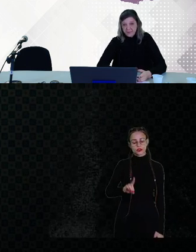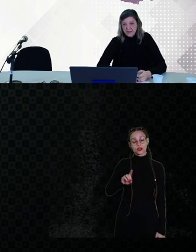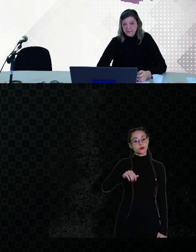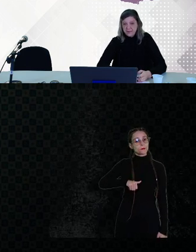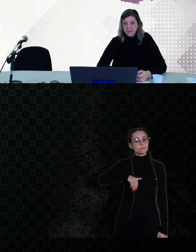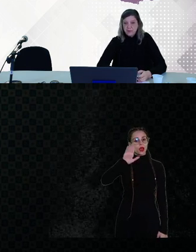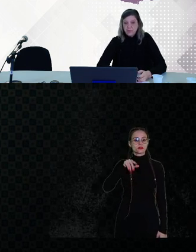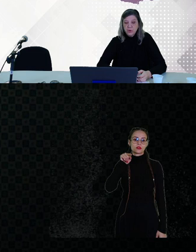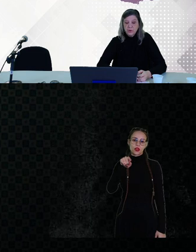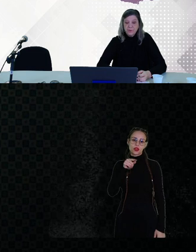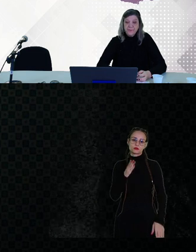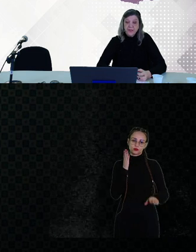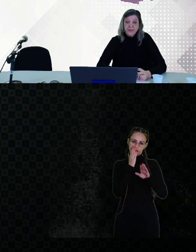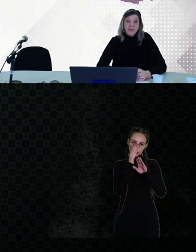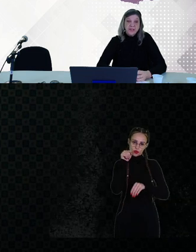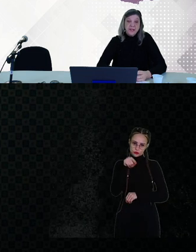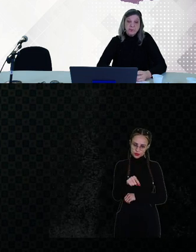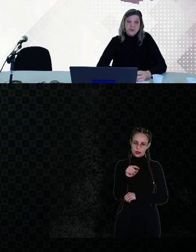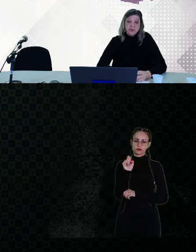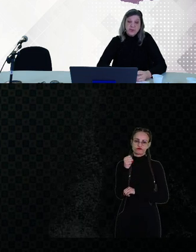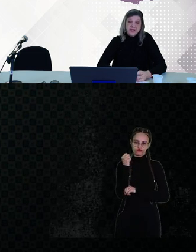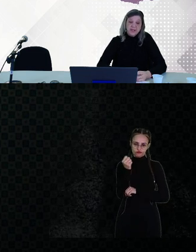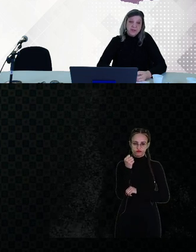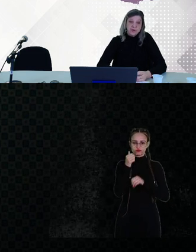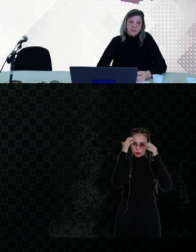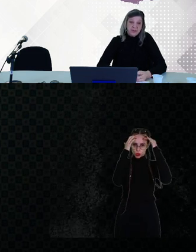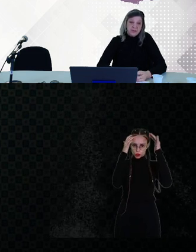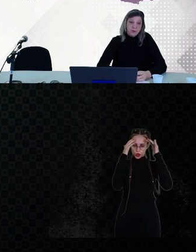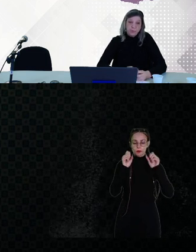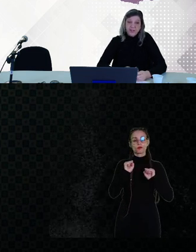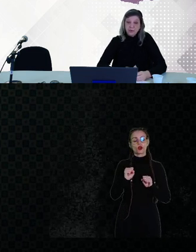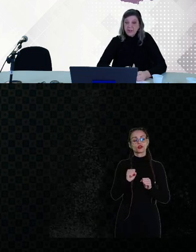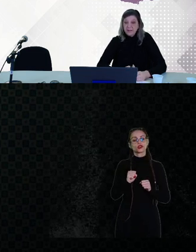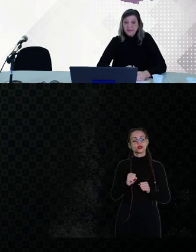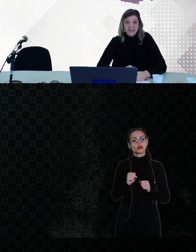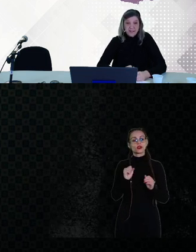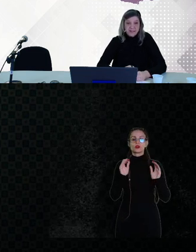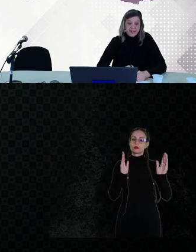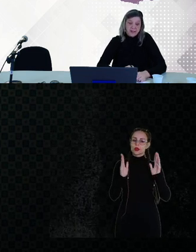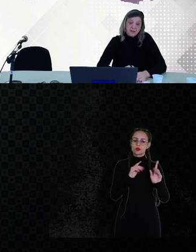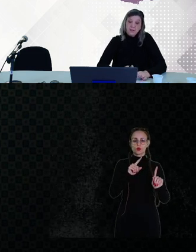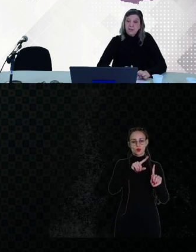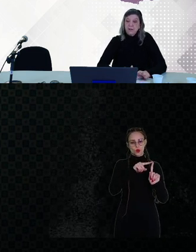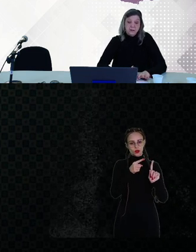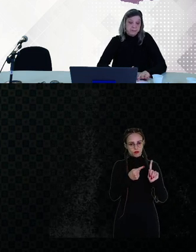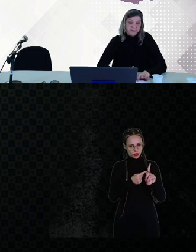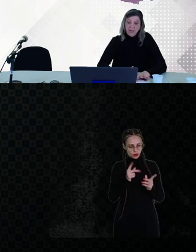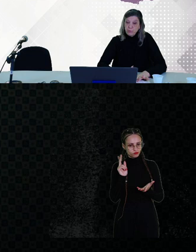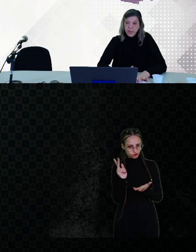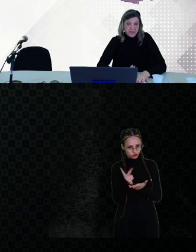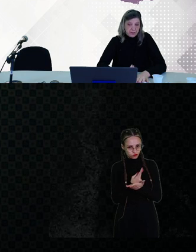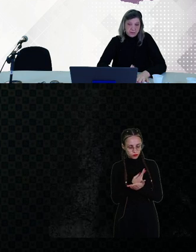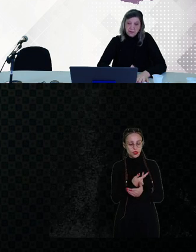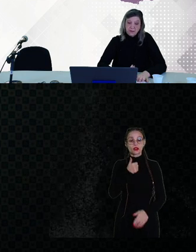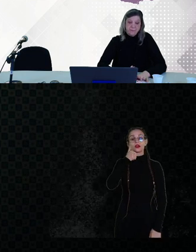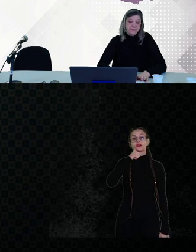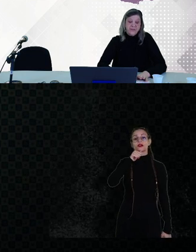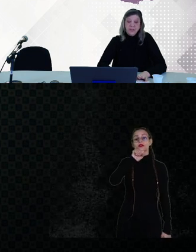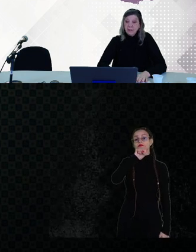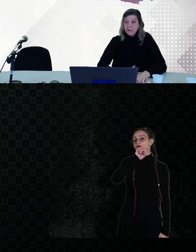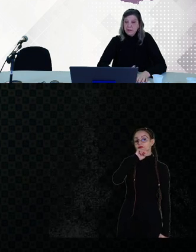dessa deficiência física neuromotora. E ela pode ocorrer durante o período da gravidez, né? A mãe